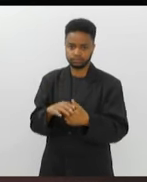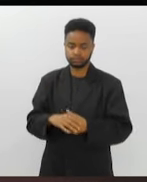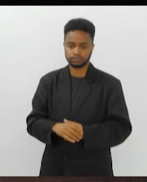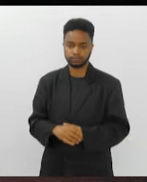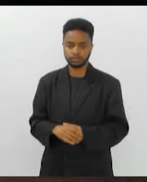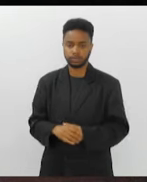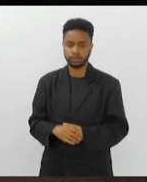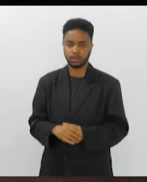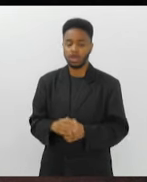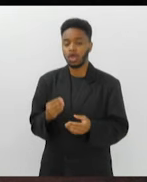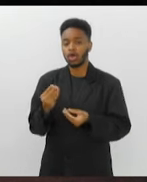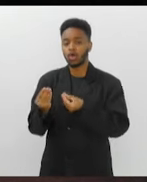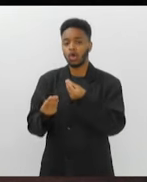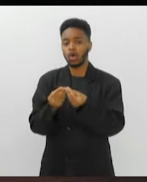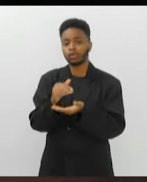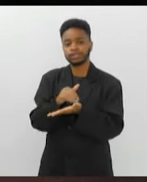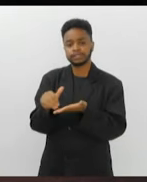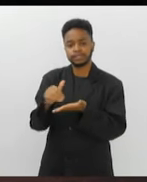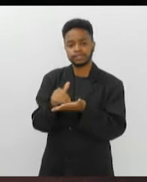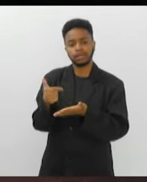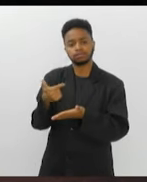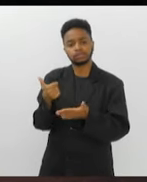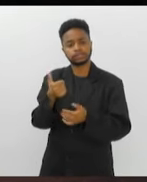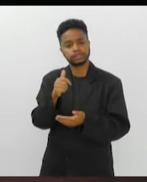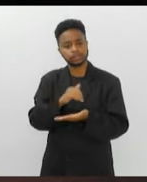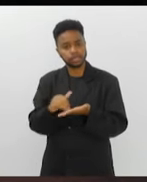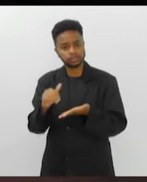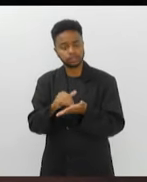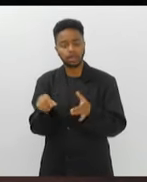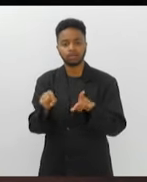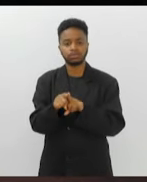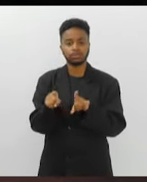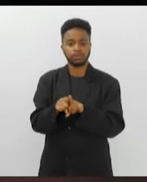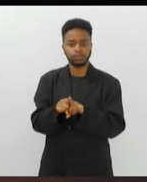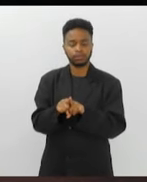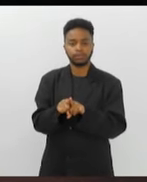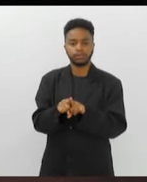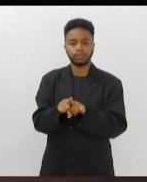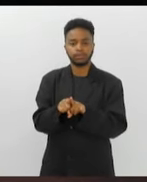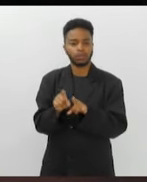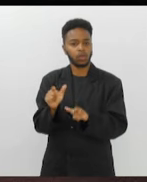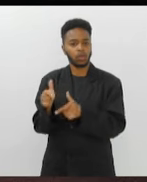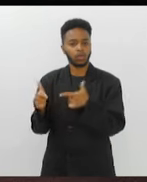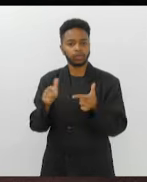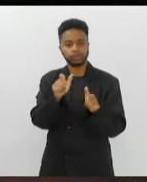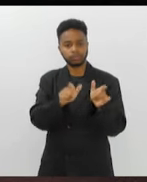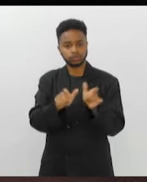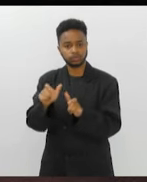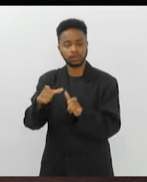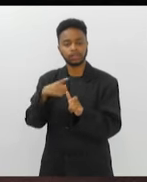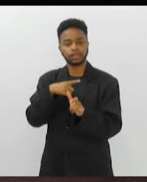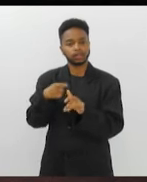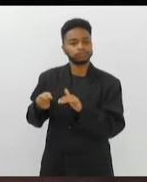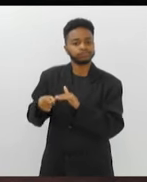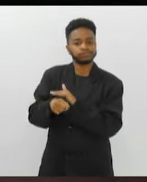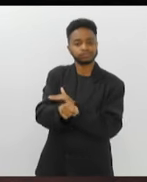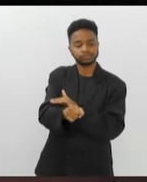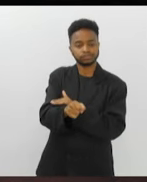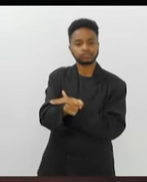de como secretários, subsecretários e aqueles que têm o norteamento e a